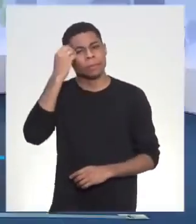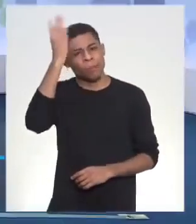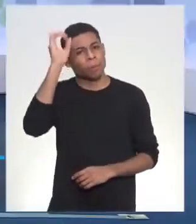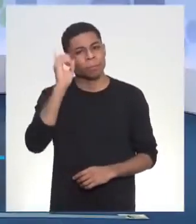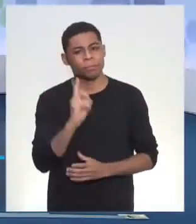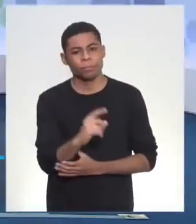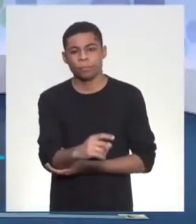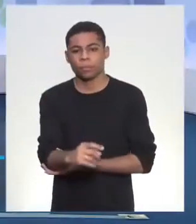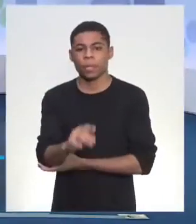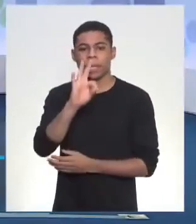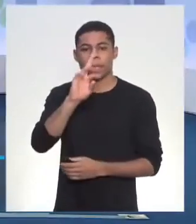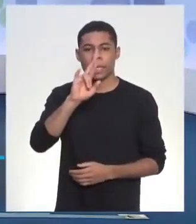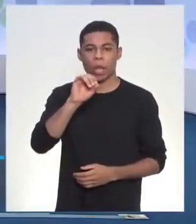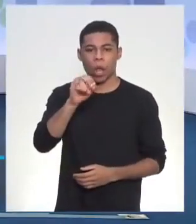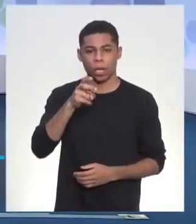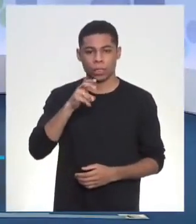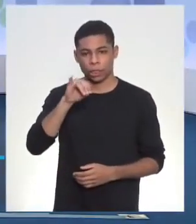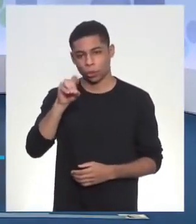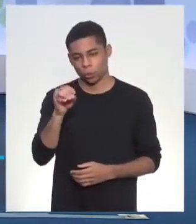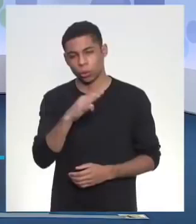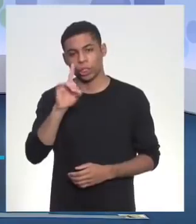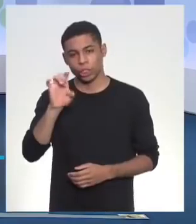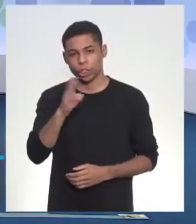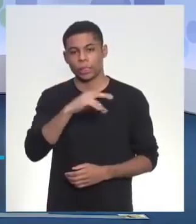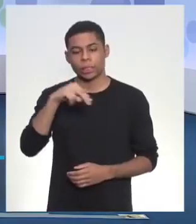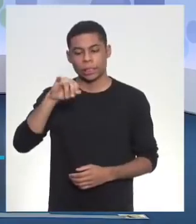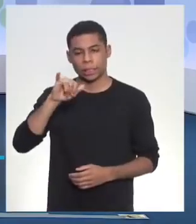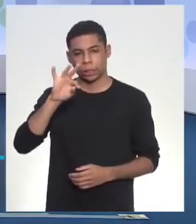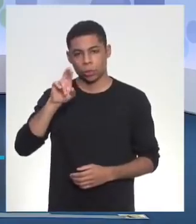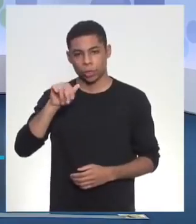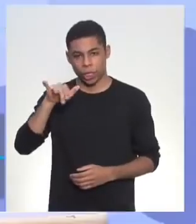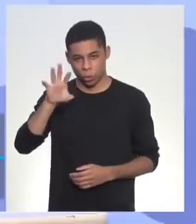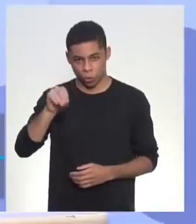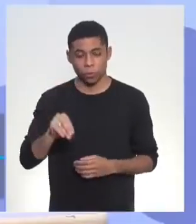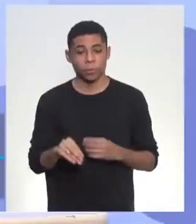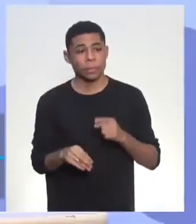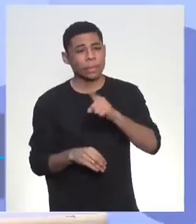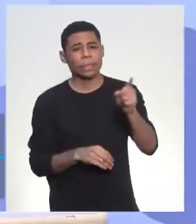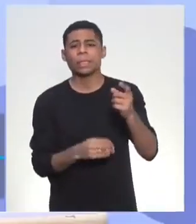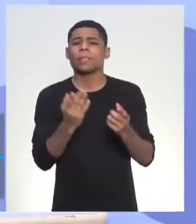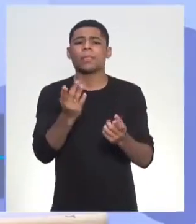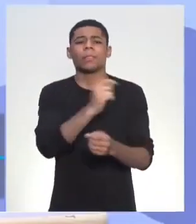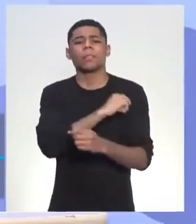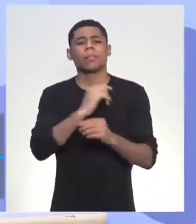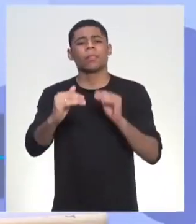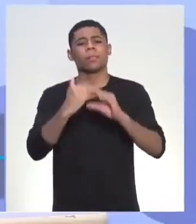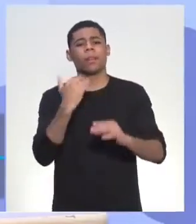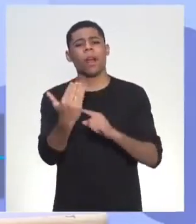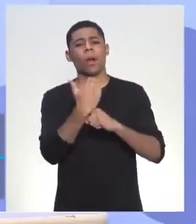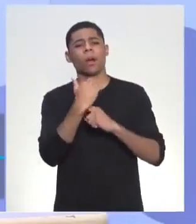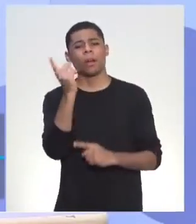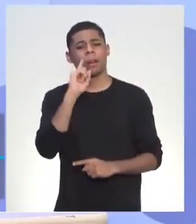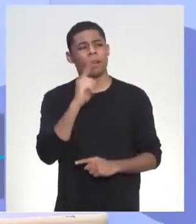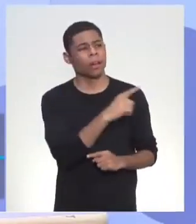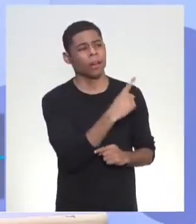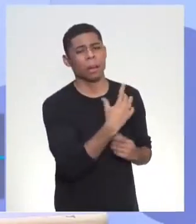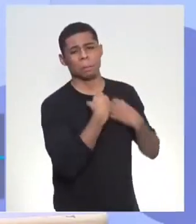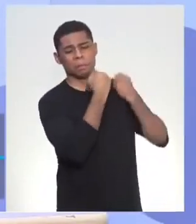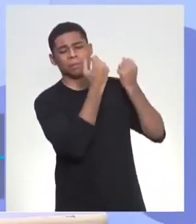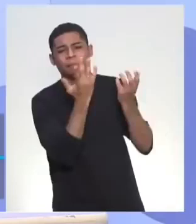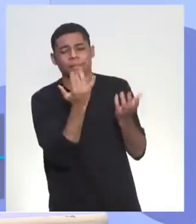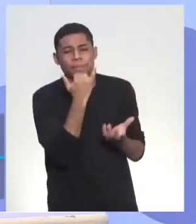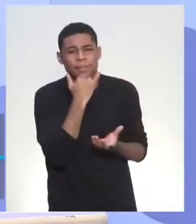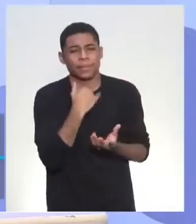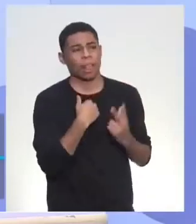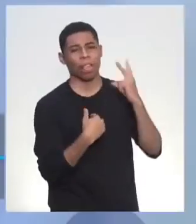o ácido. Trióxido de nitrogênio. Verdade. Os estudantes nem me ajudaram aqui no chat, hein, estudantes? Deixaram a Jorge me pegar aqui de surpresa ler no